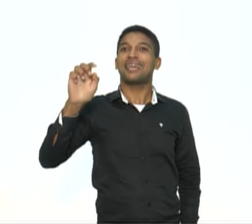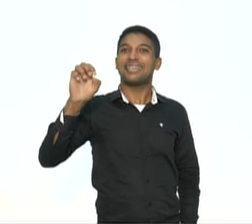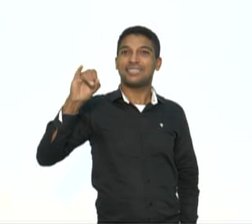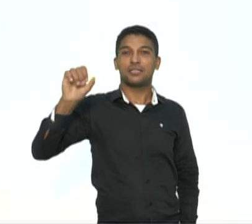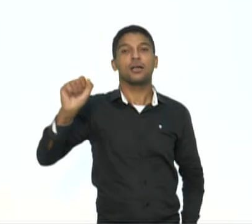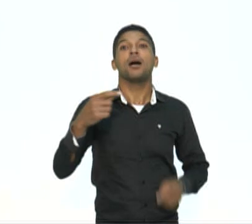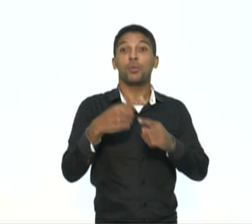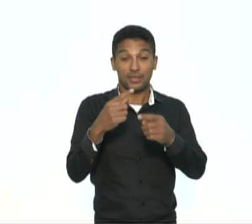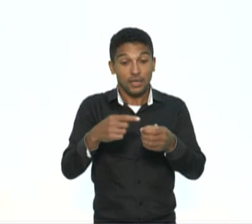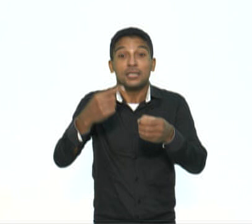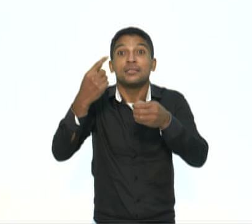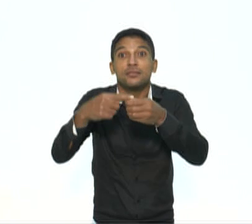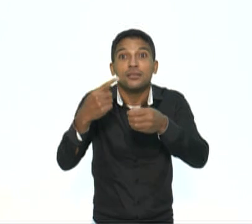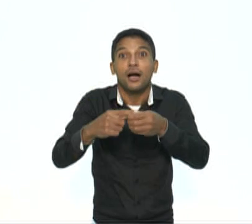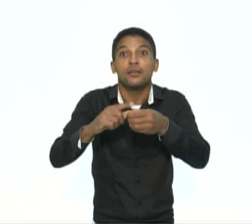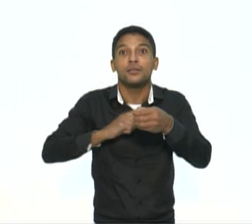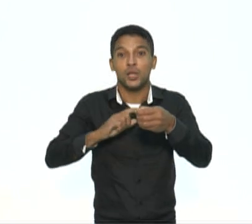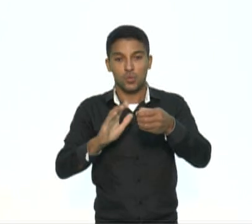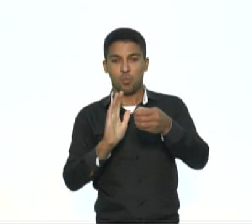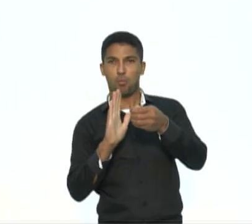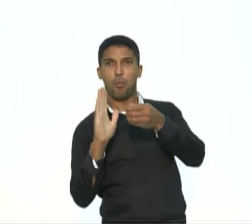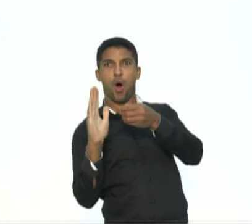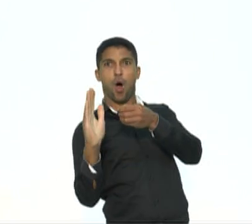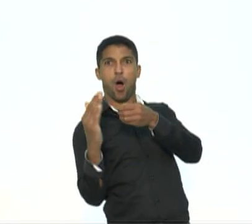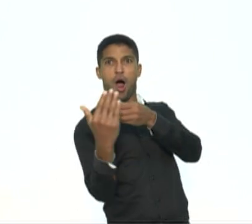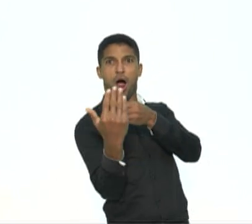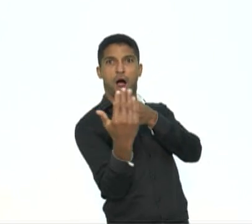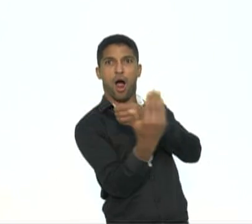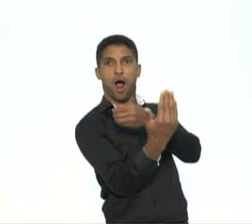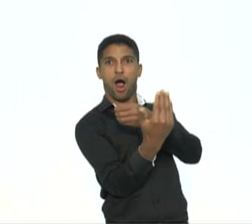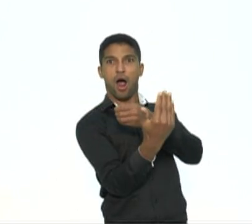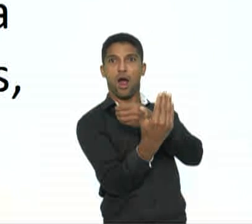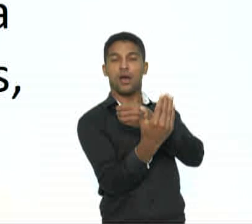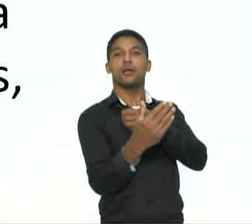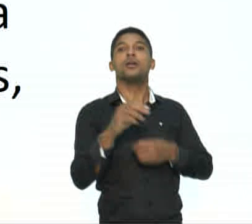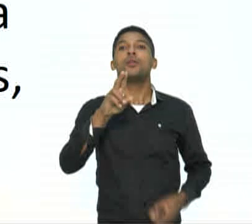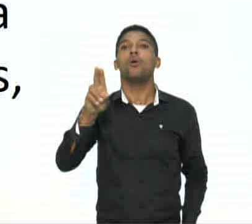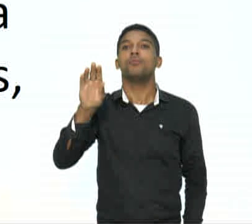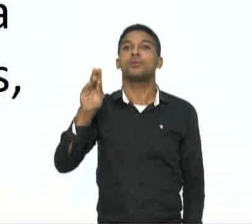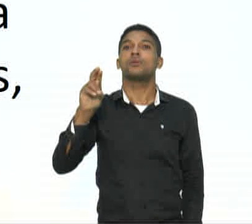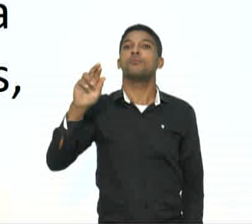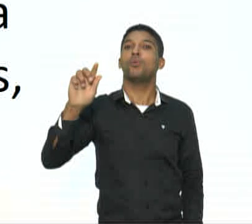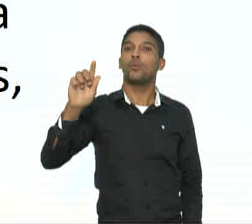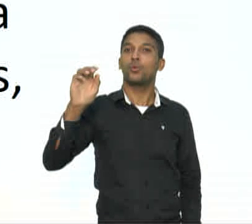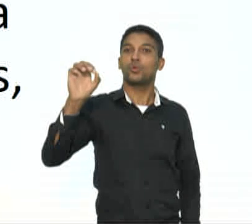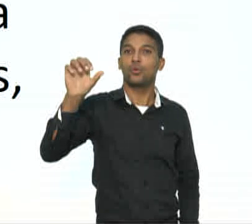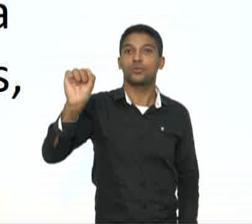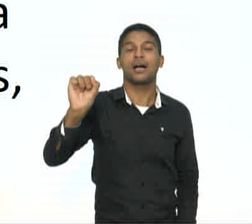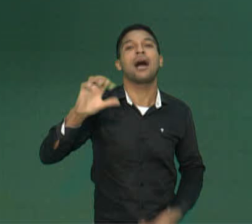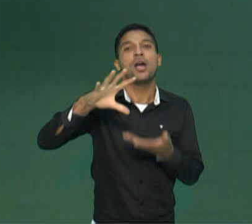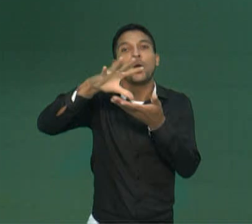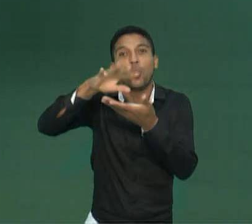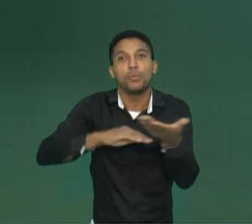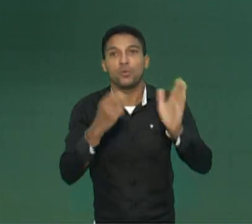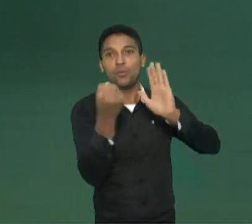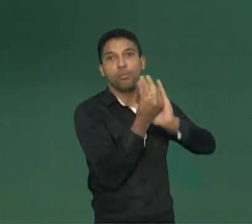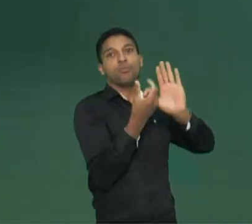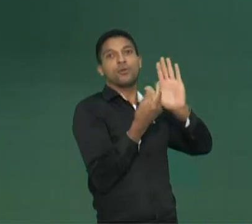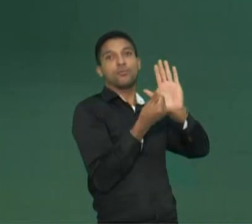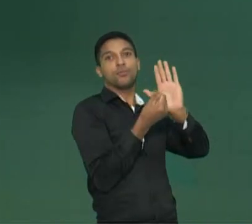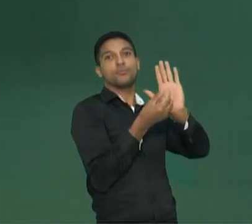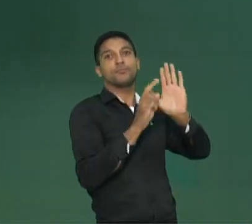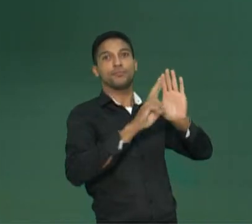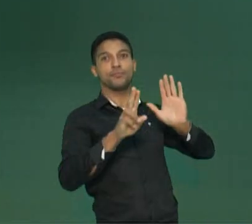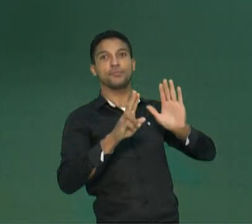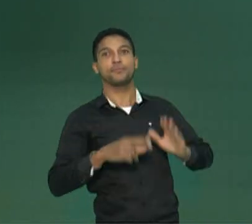eram chamadas de burgo. Alternativa A. Prosseguindo a aula hoje. Os muros serviam de